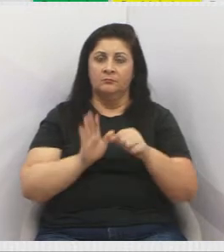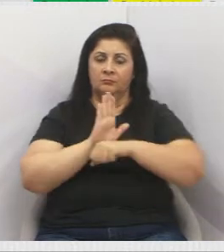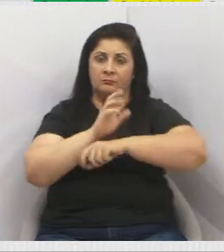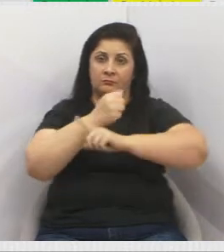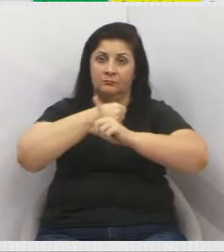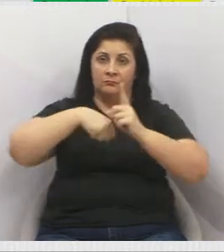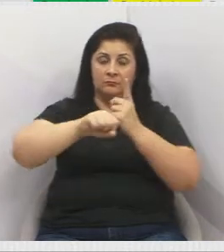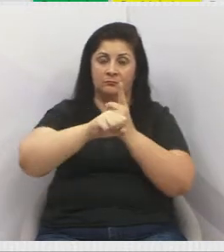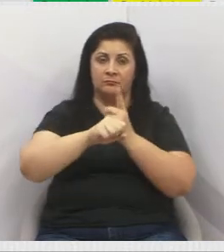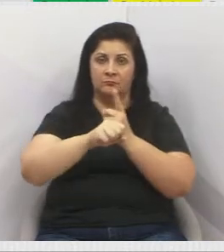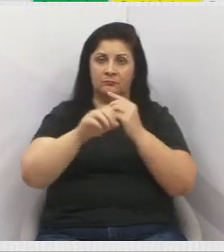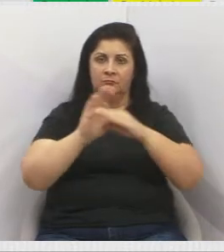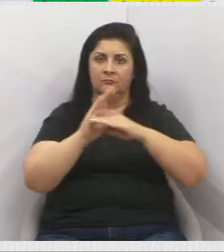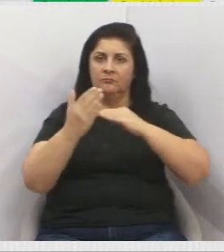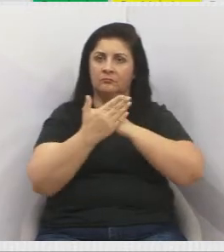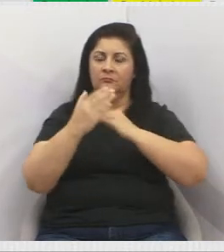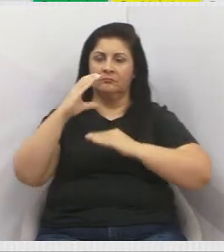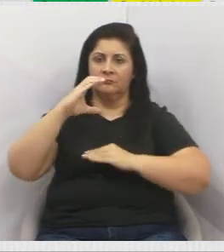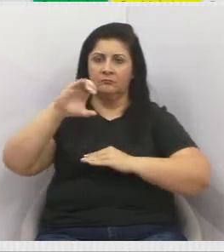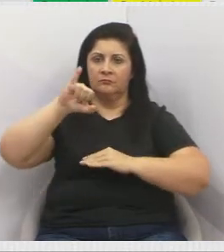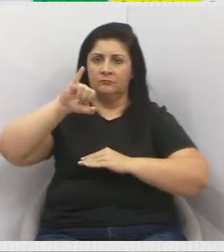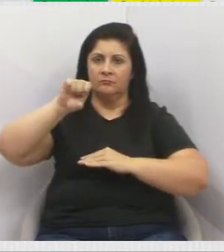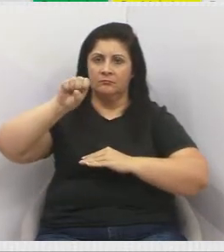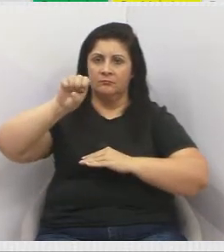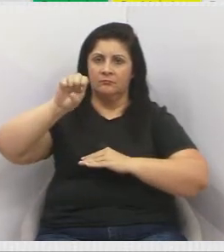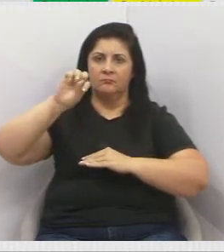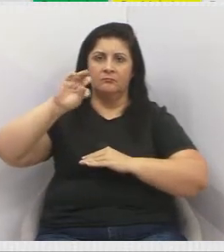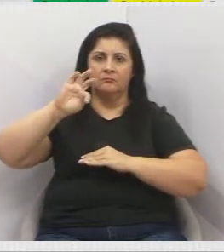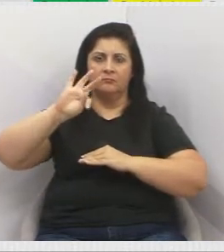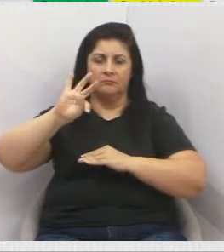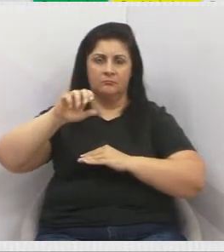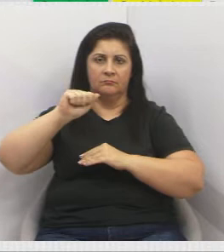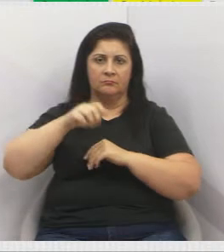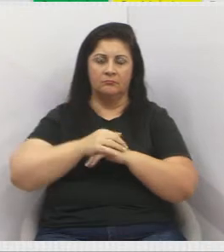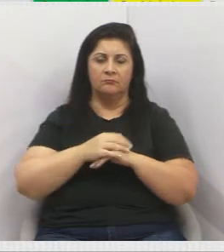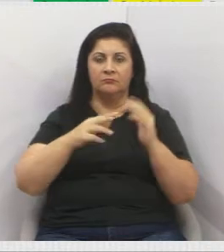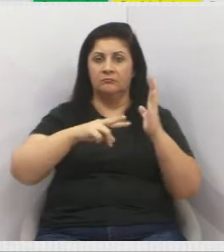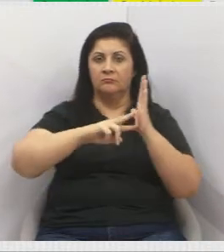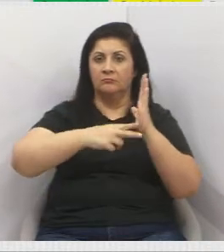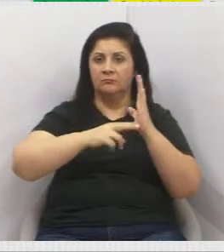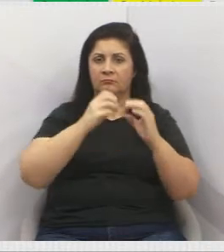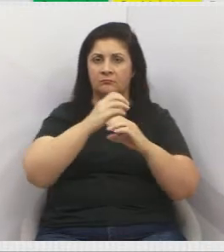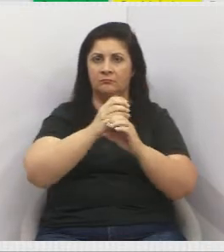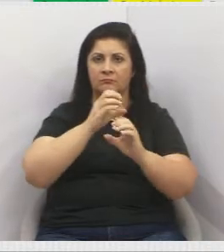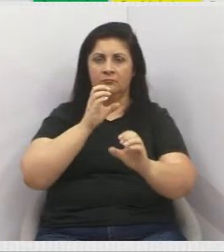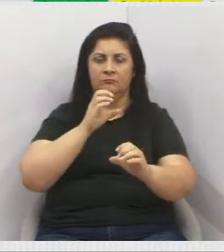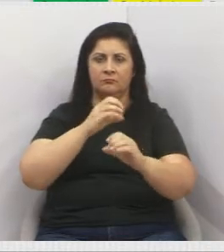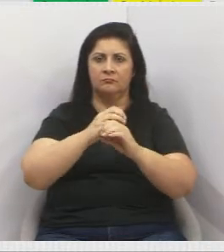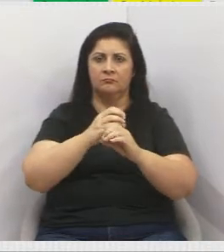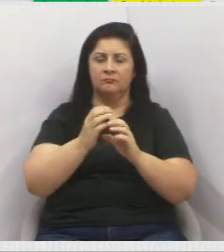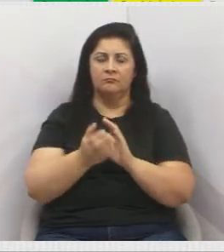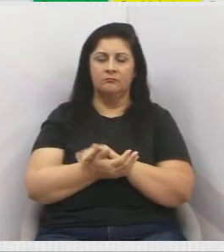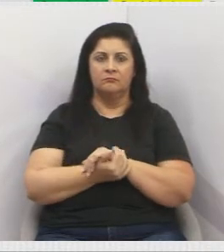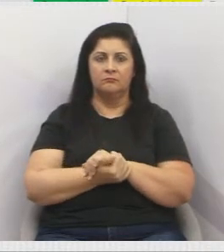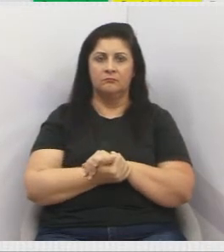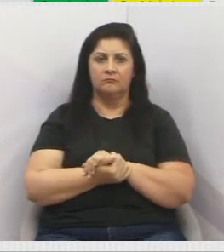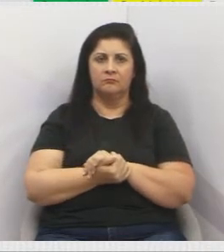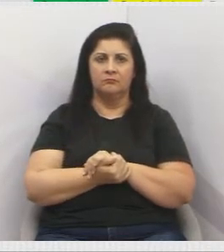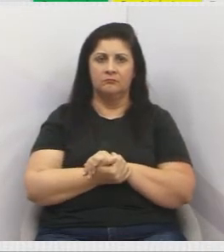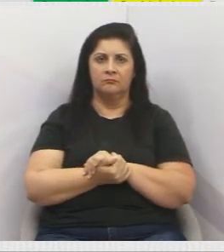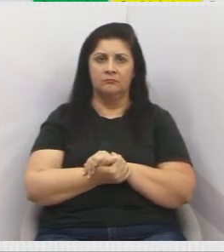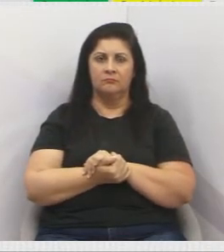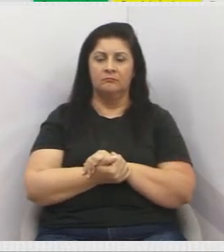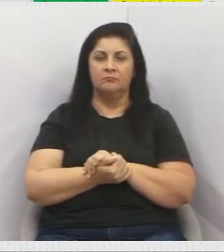Movimentos populares, moradores do Jardim Siesta, entidade de classe sindical, Sindicato dos Engenheiros, empresas ou